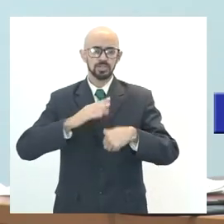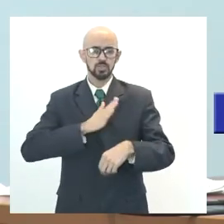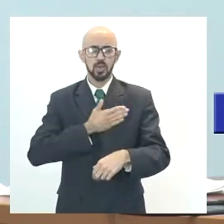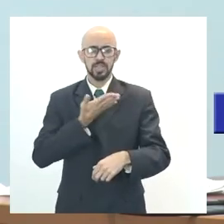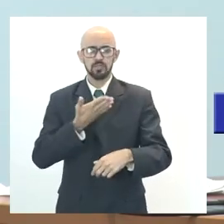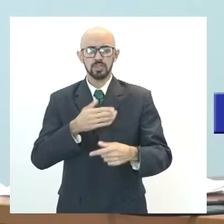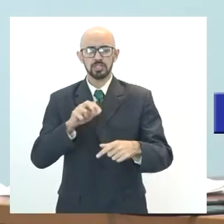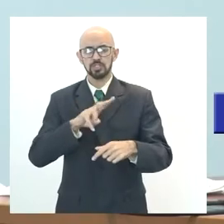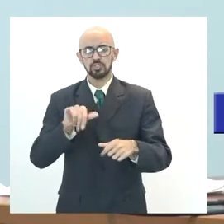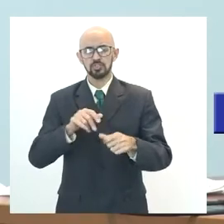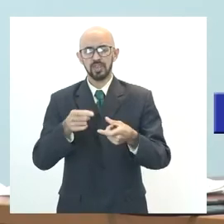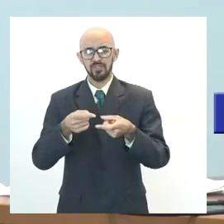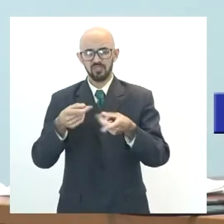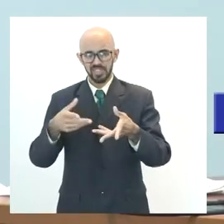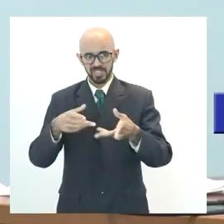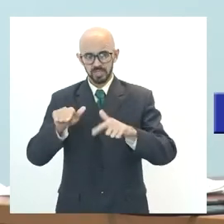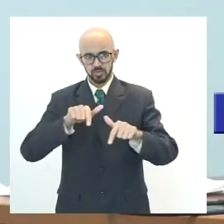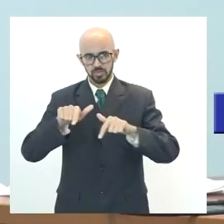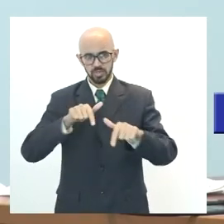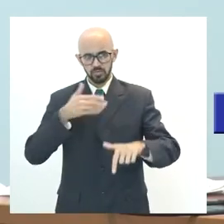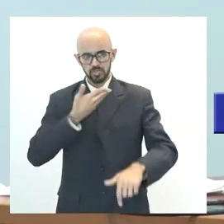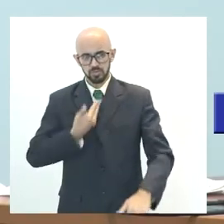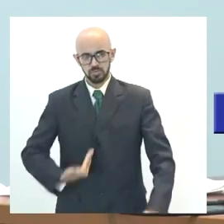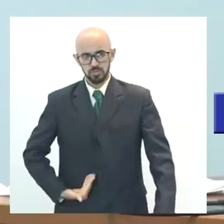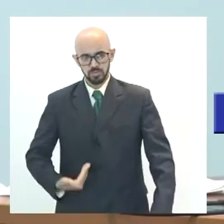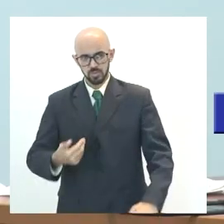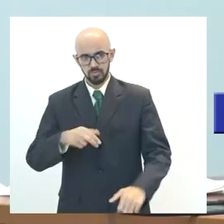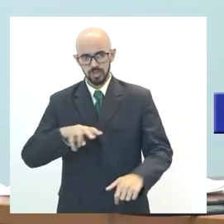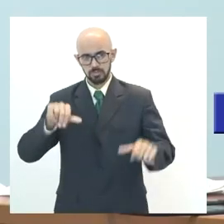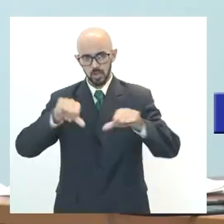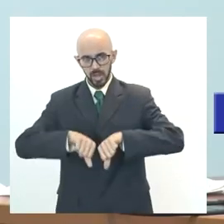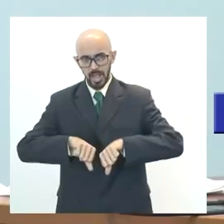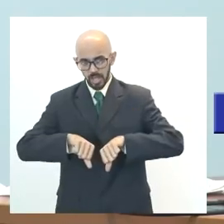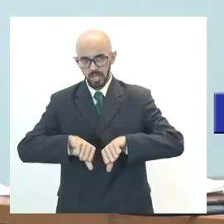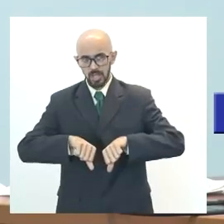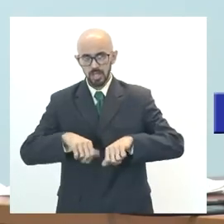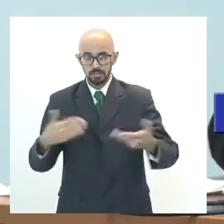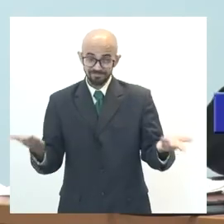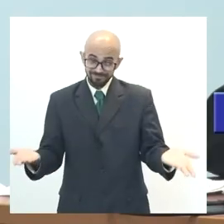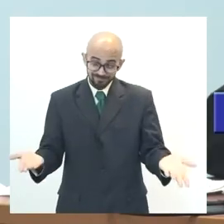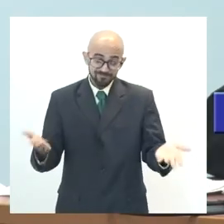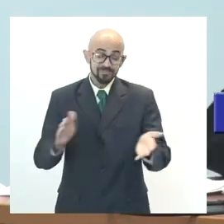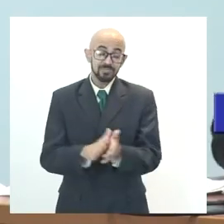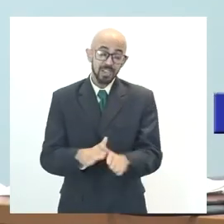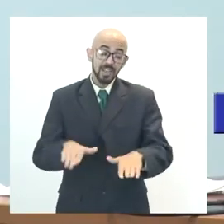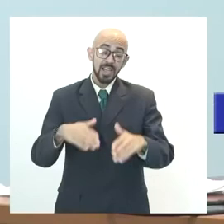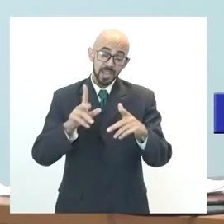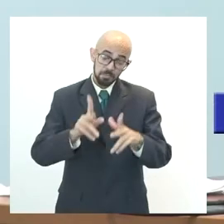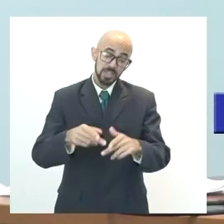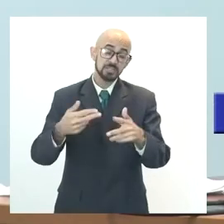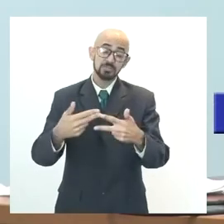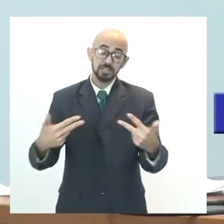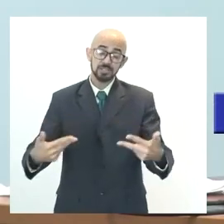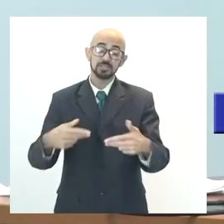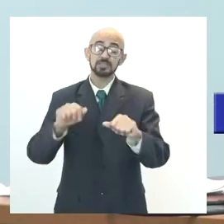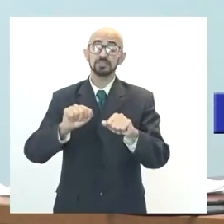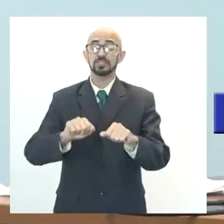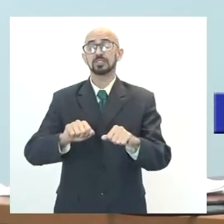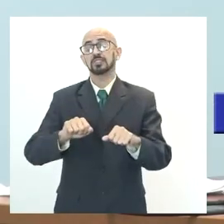gente vem privatizar o serviço público a gente vai piorar porque a questão do serviço público é a mesma questão da das privatizações